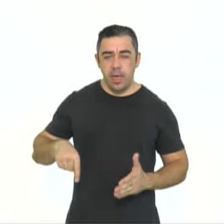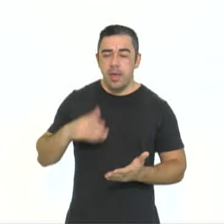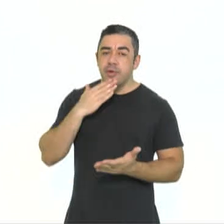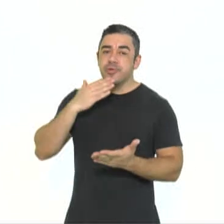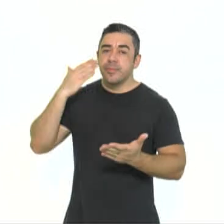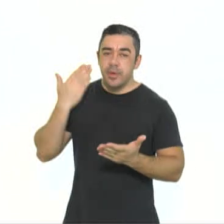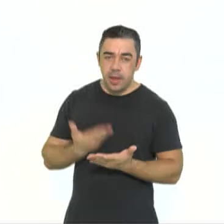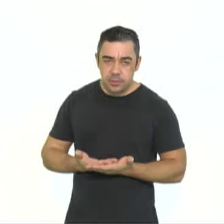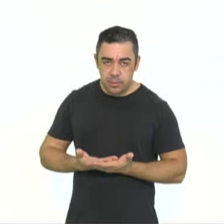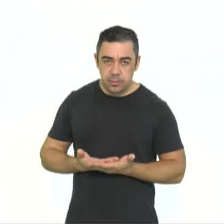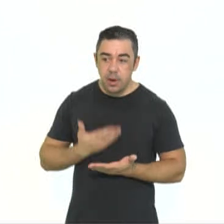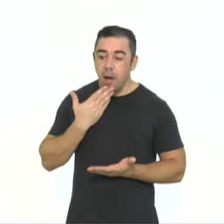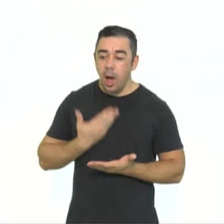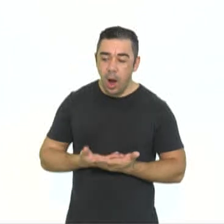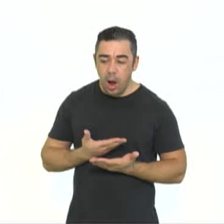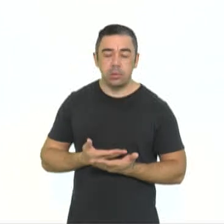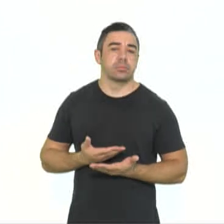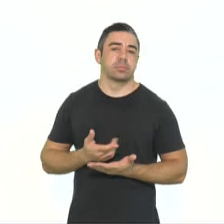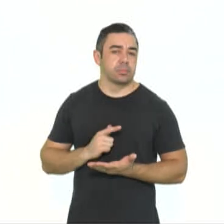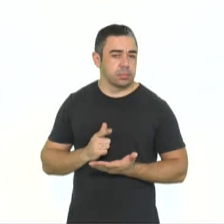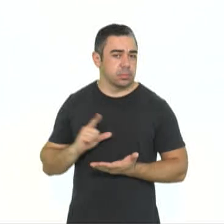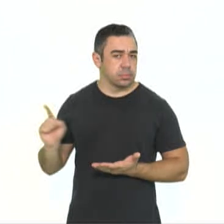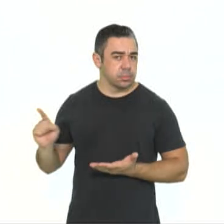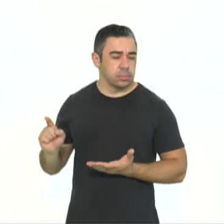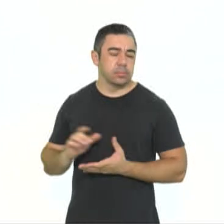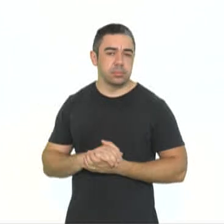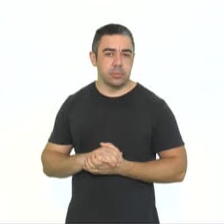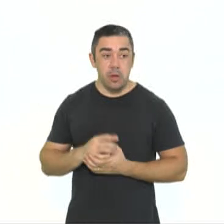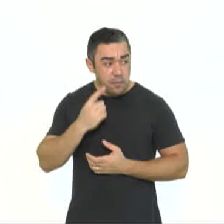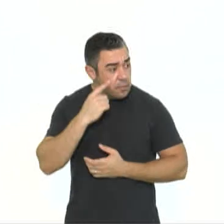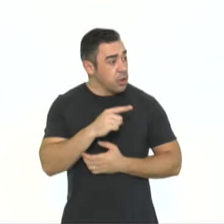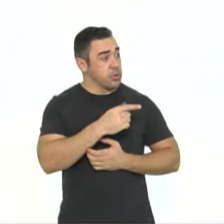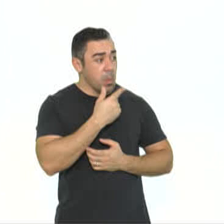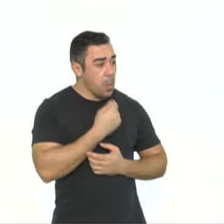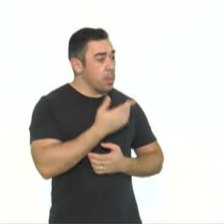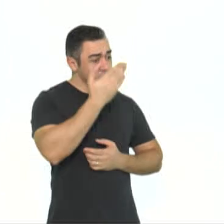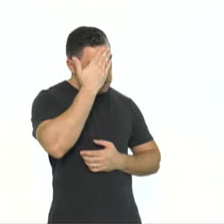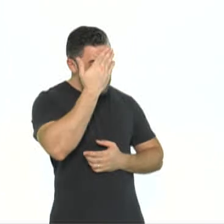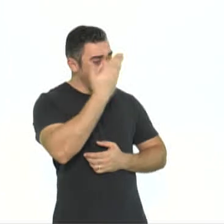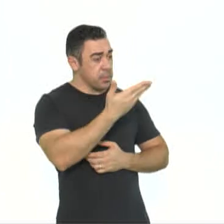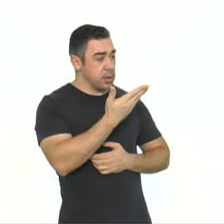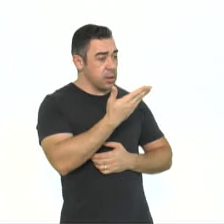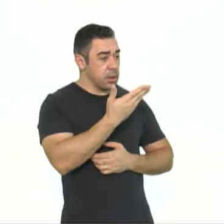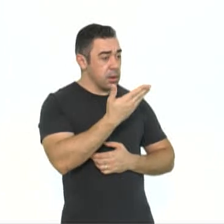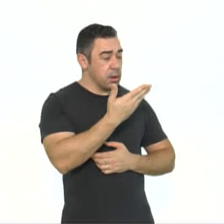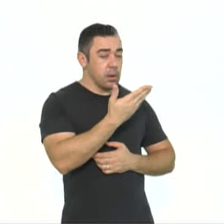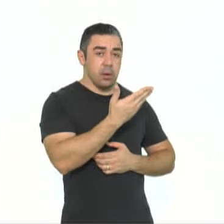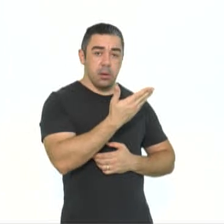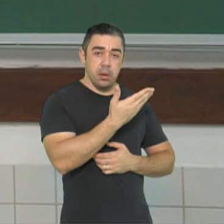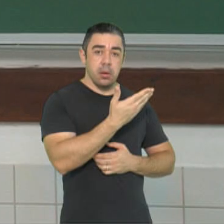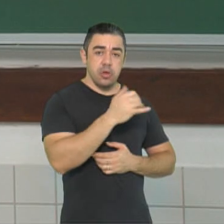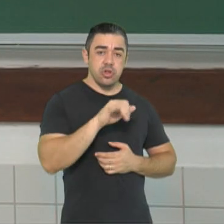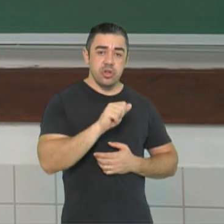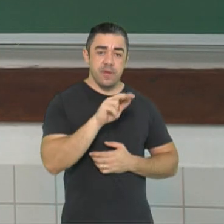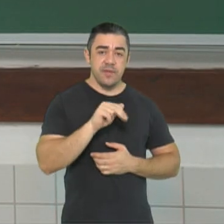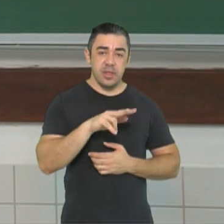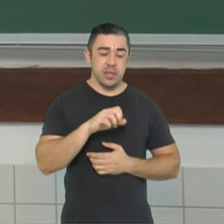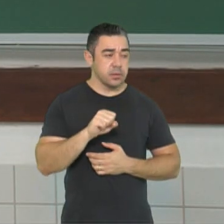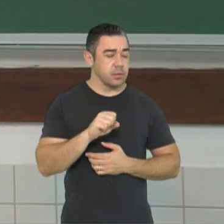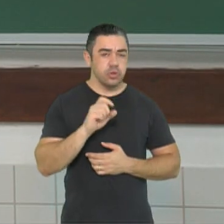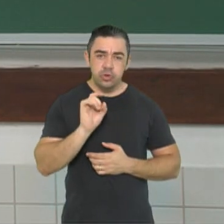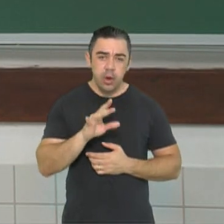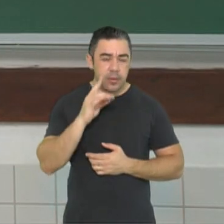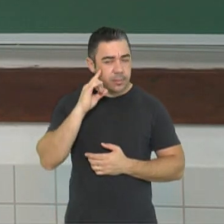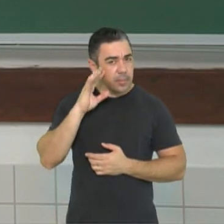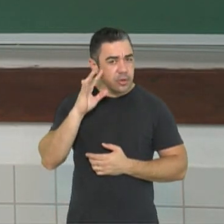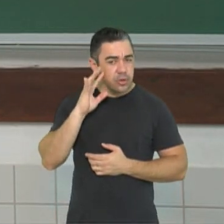de admiração. Olha só, vejam só, um homem que sabe javanês. Só por aquele trecho a gente já começa